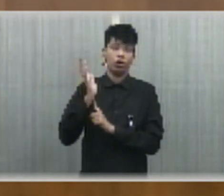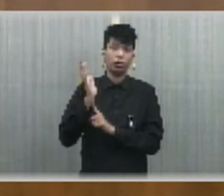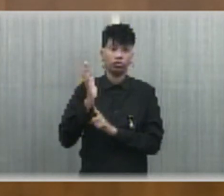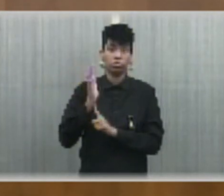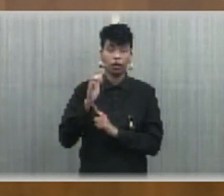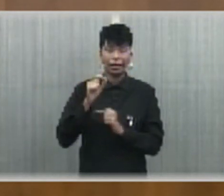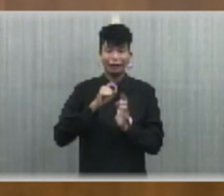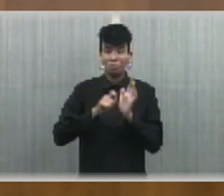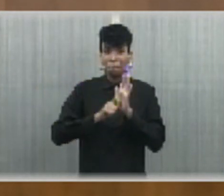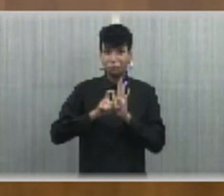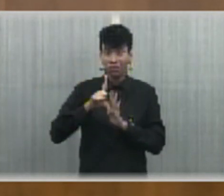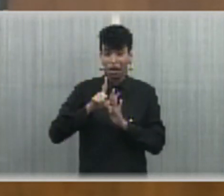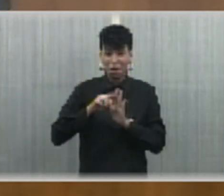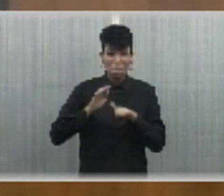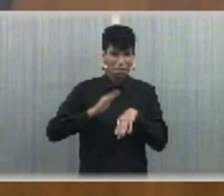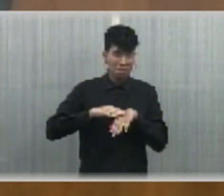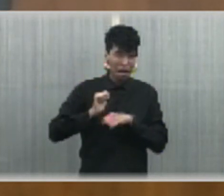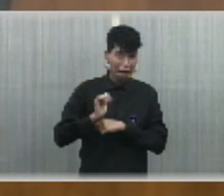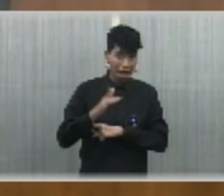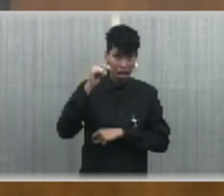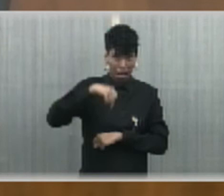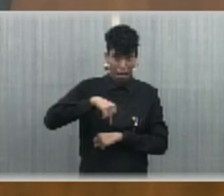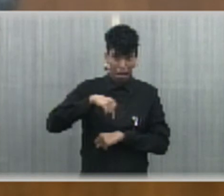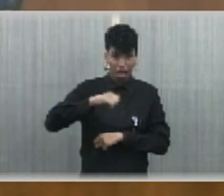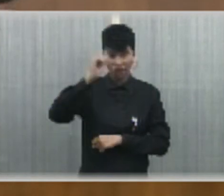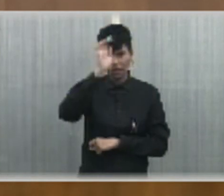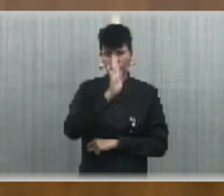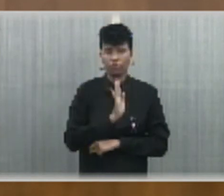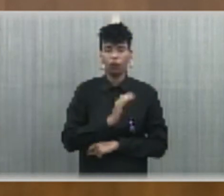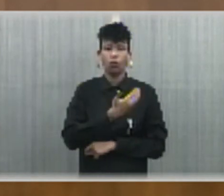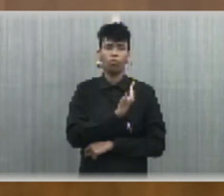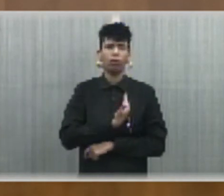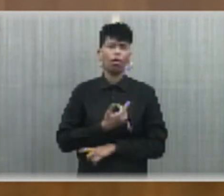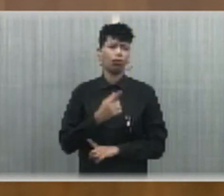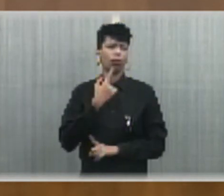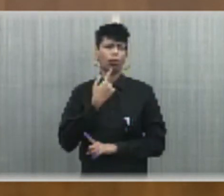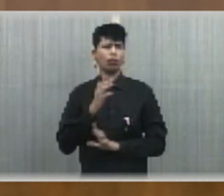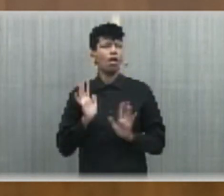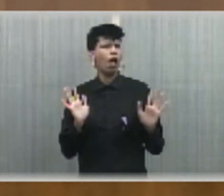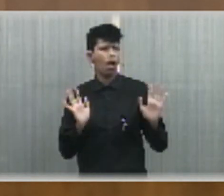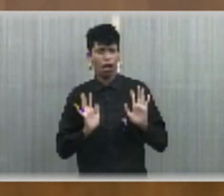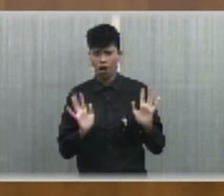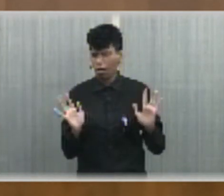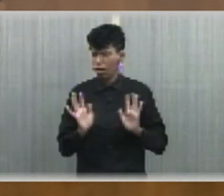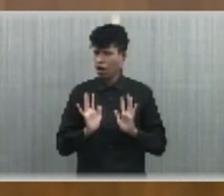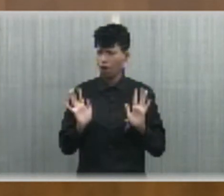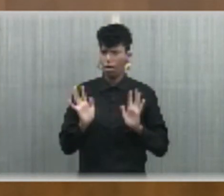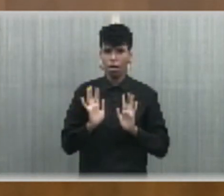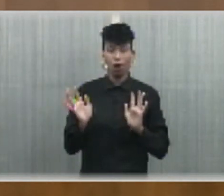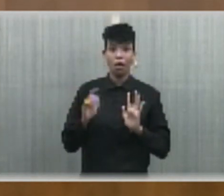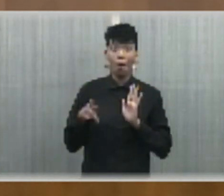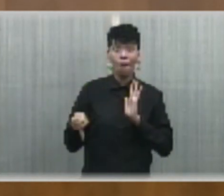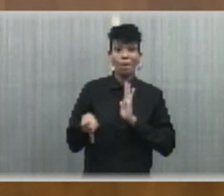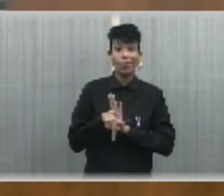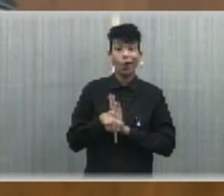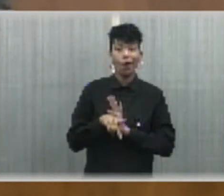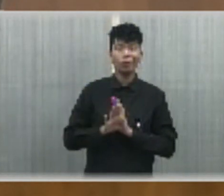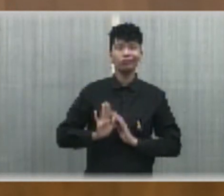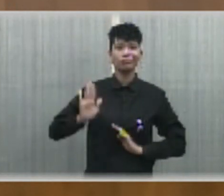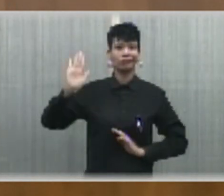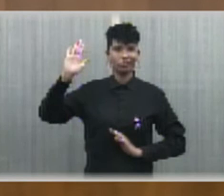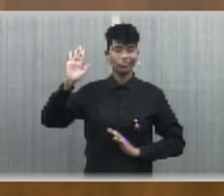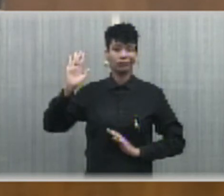era a mais cara do Brasil. E o governo, não. O próprio candidato do governo,